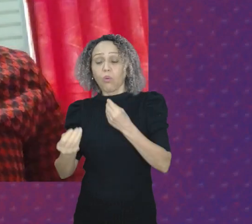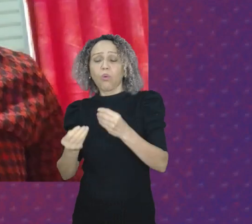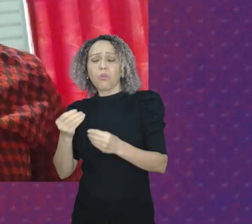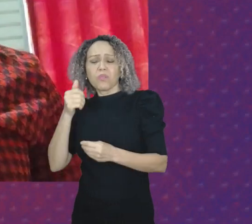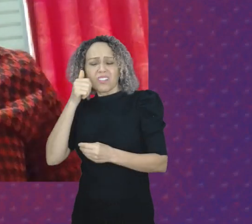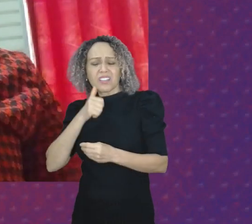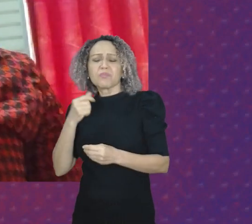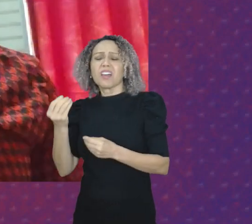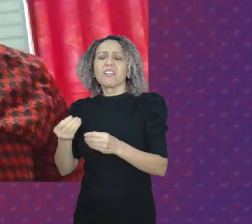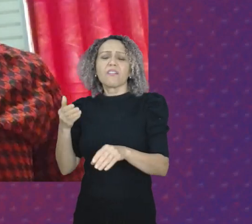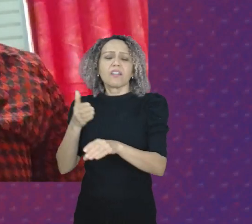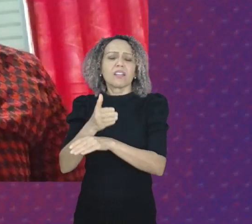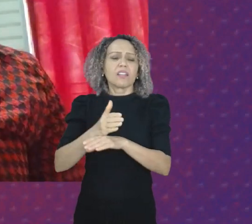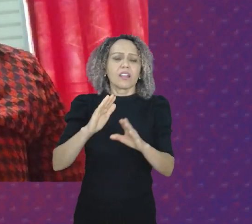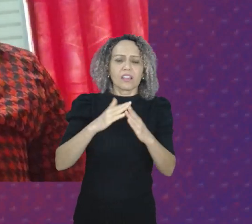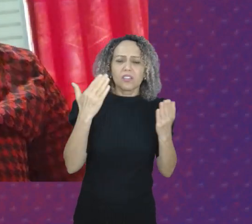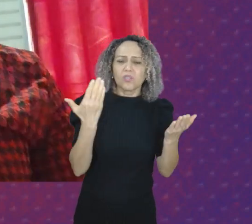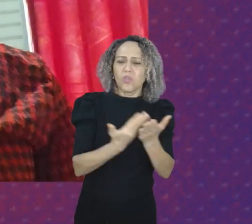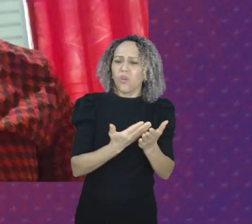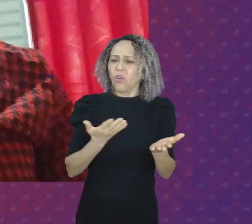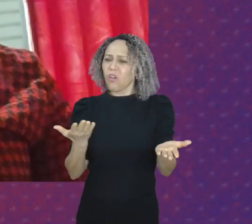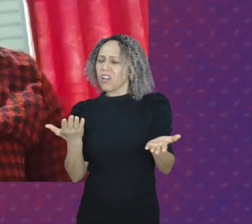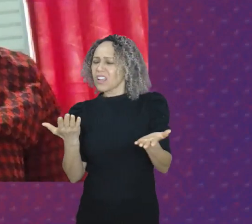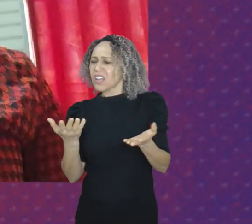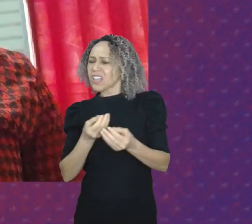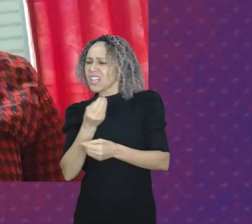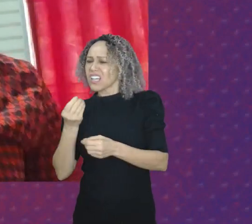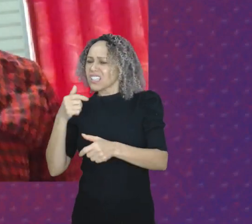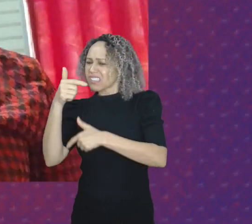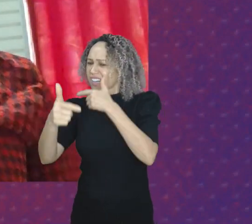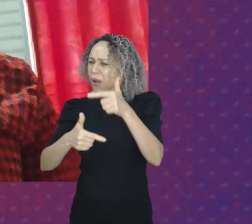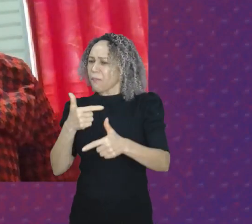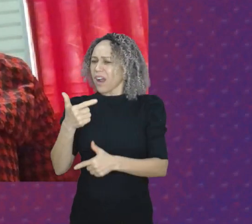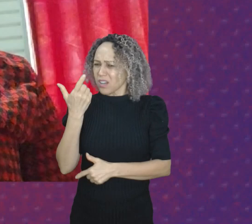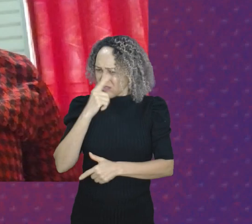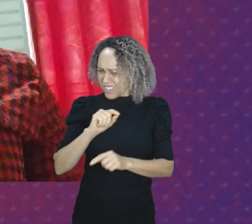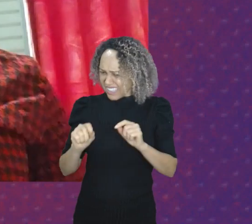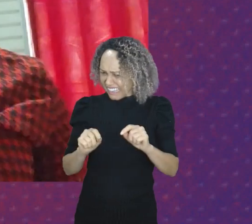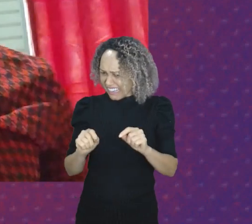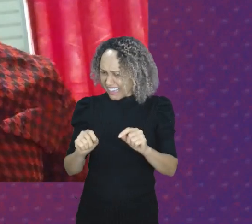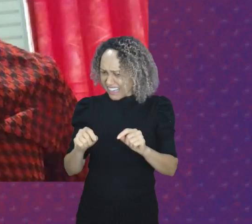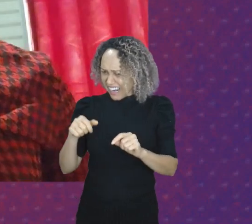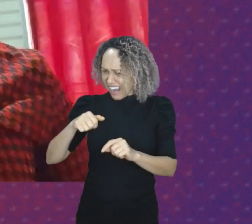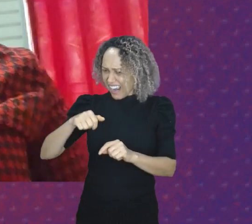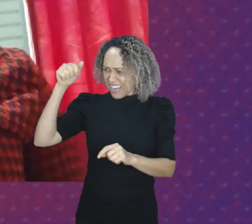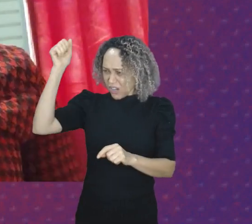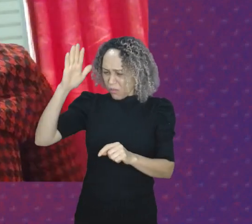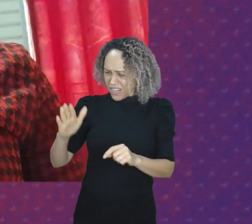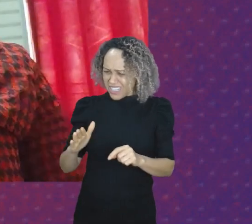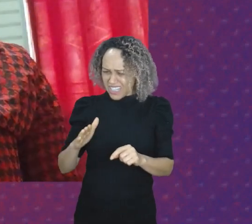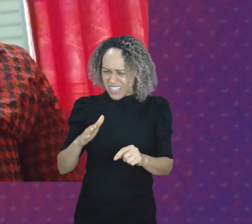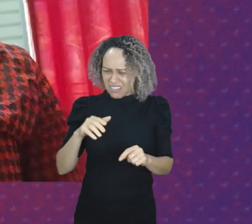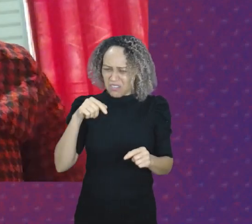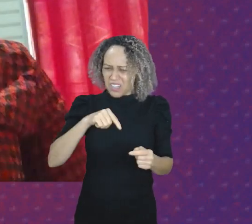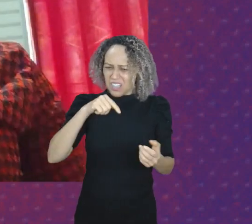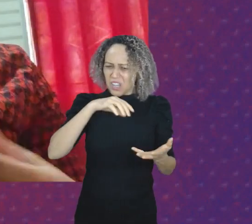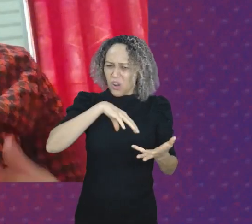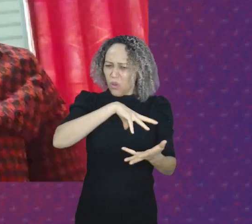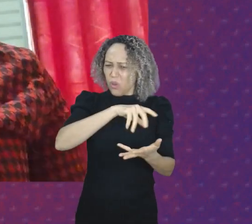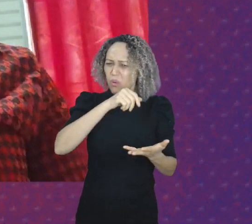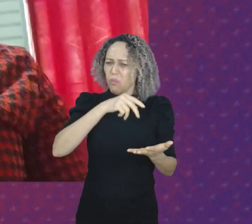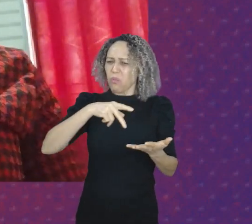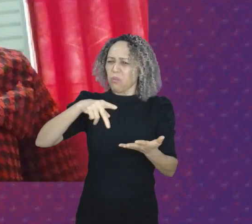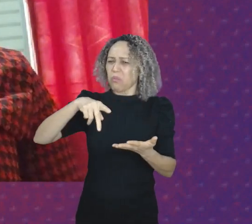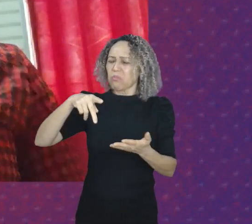que ter o acesso à empregabilidade, o que não é uma realidade no Brasil e no mundo. Porque a gente sabe que no momento em que a população, em